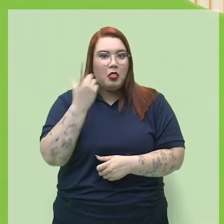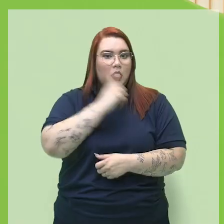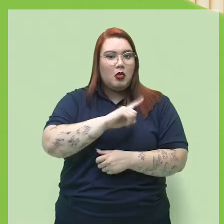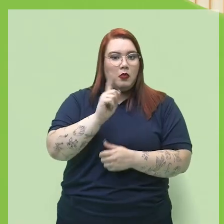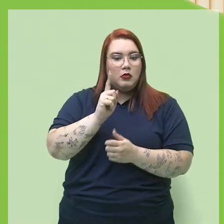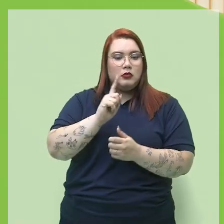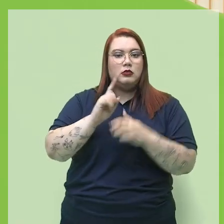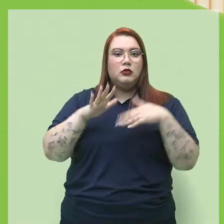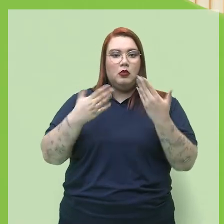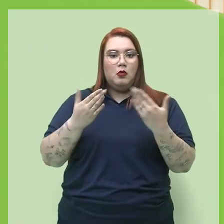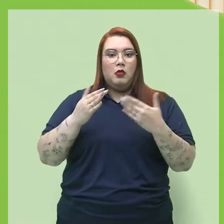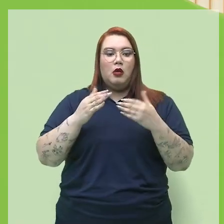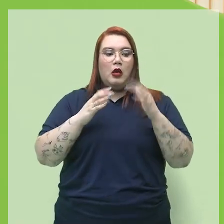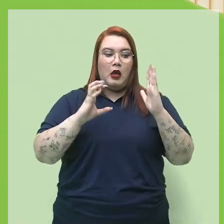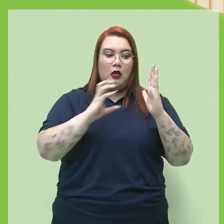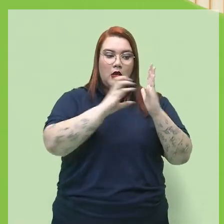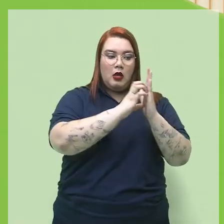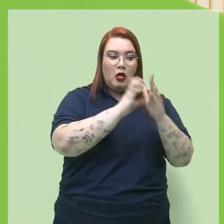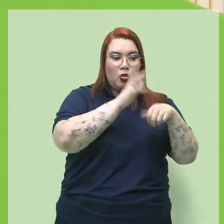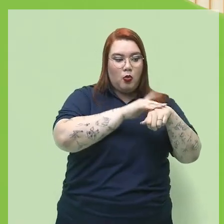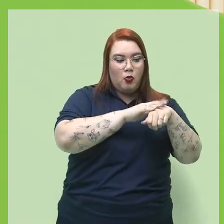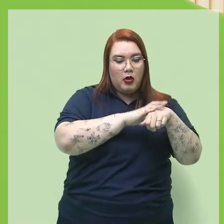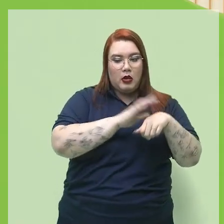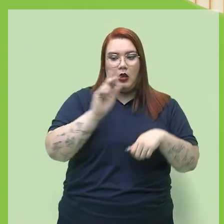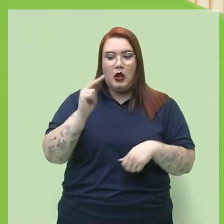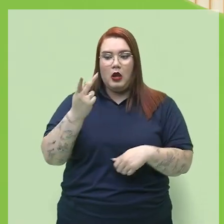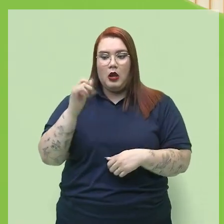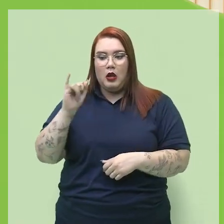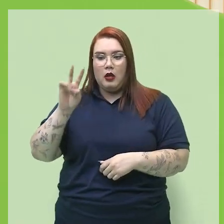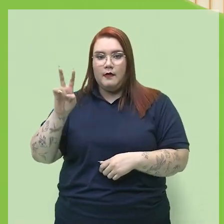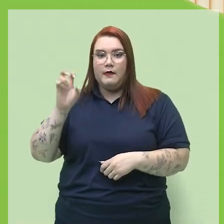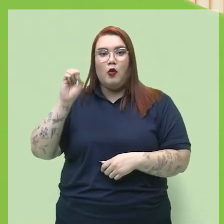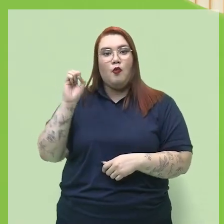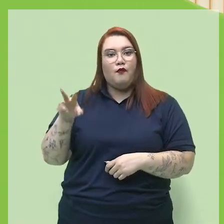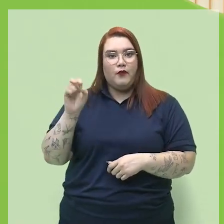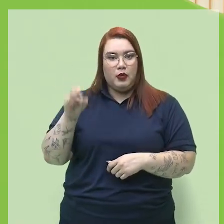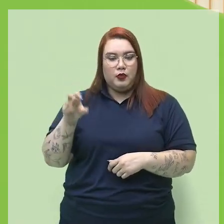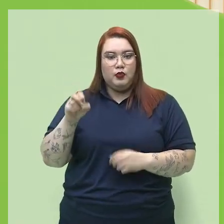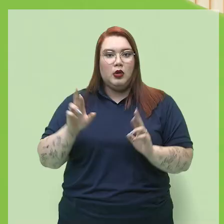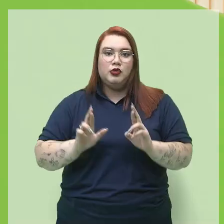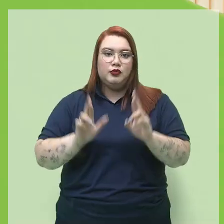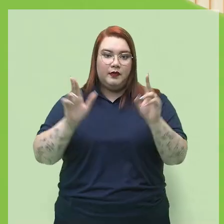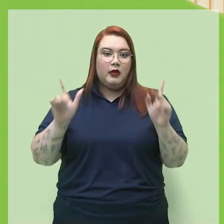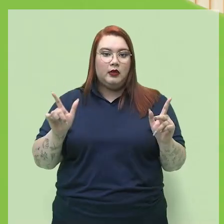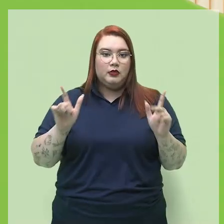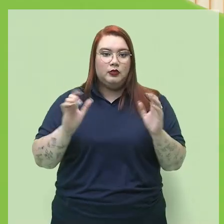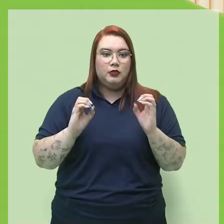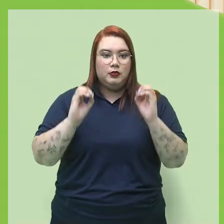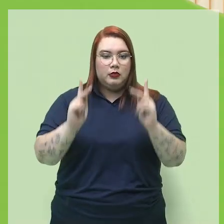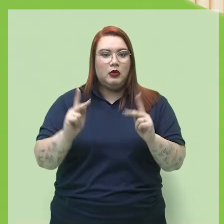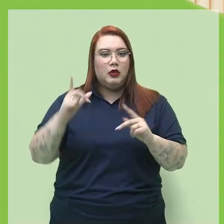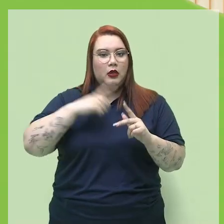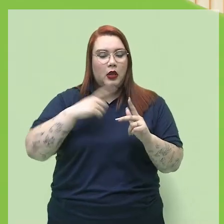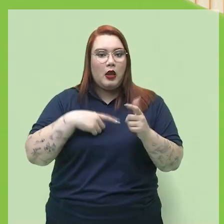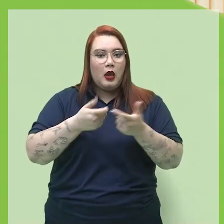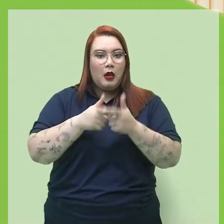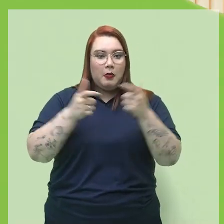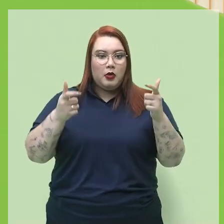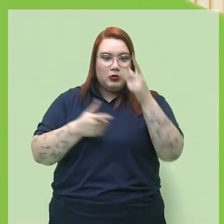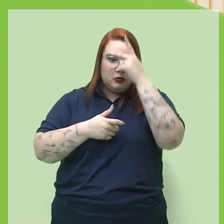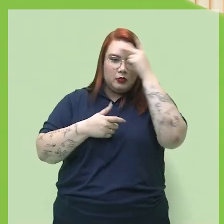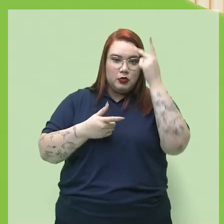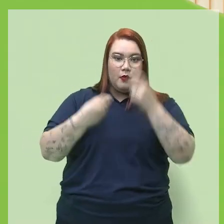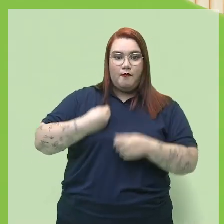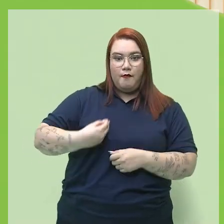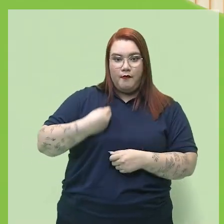o vírus, a AIDS é a doença. Essa é a principal diferença. Né? Então, existem pessoas ali que